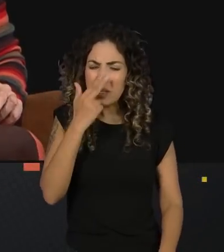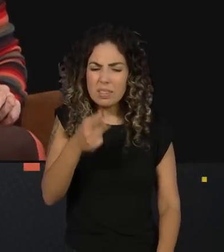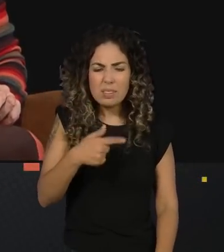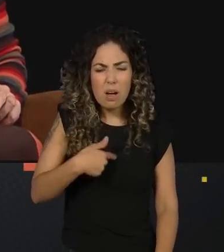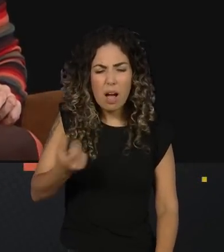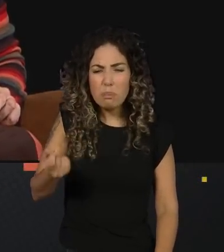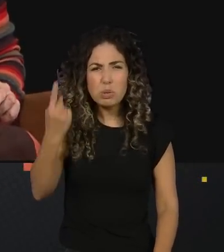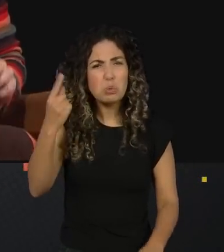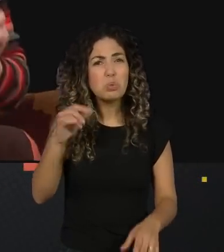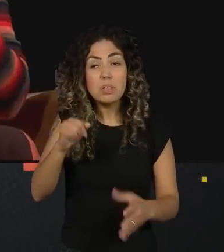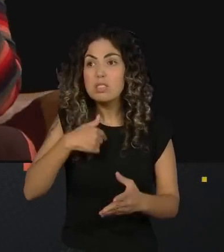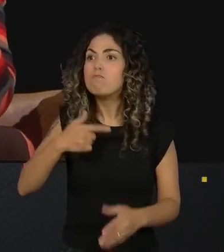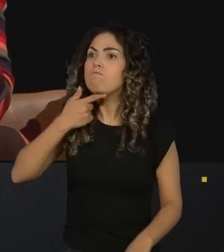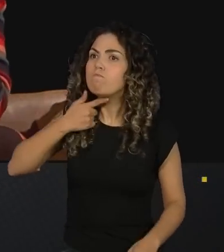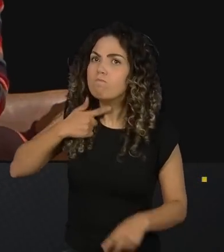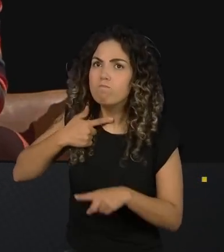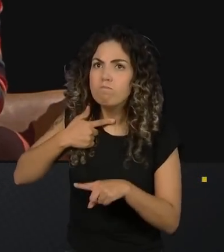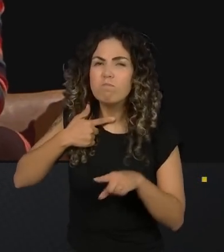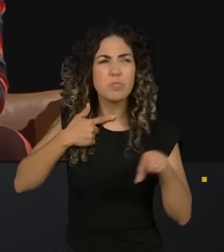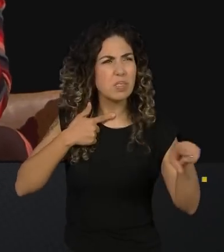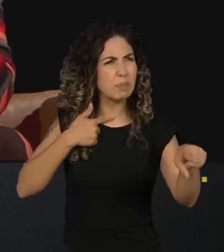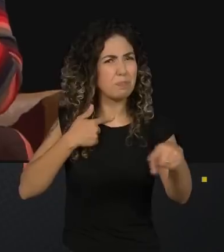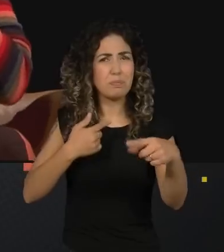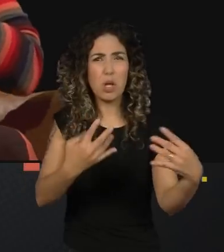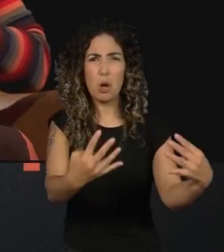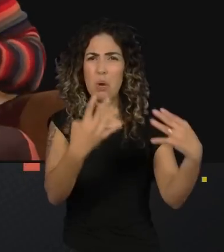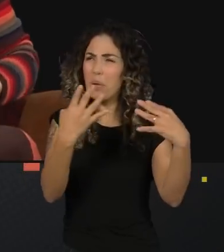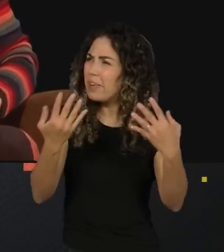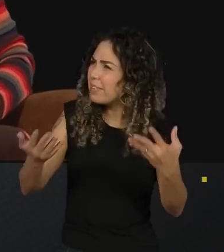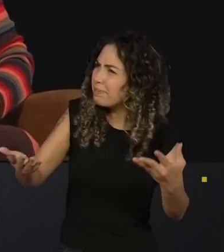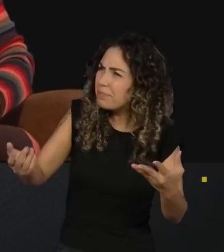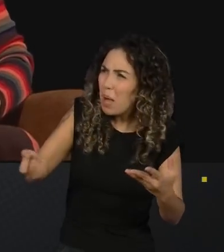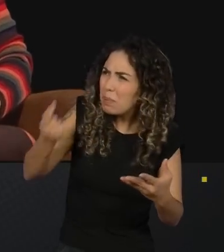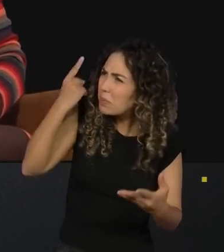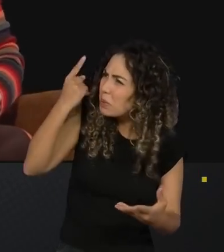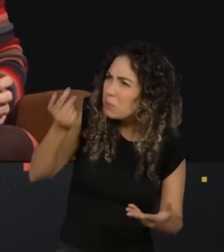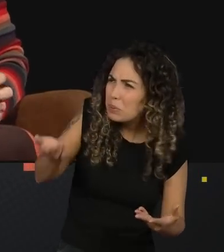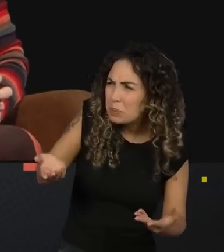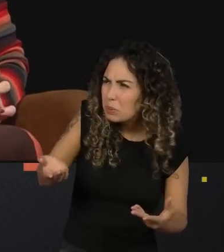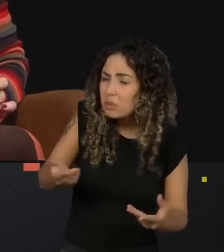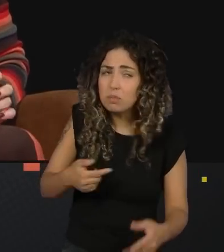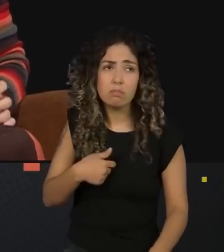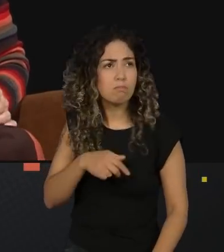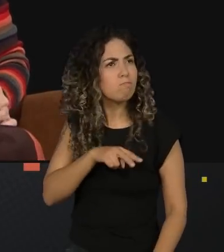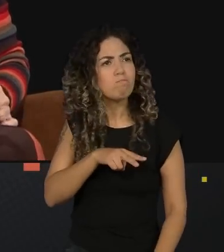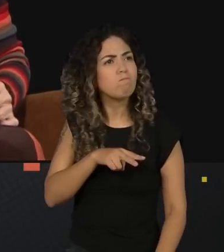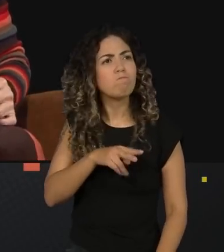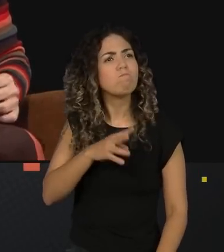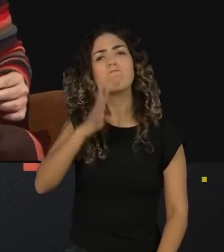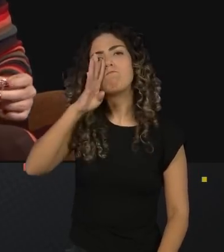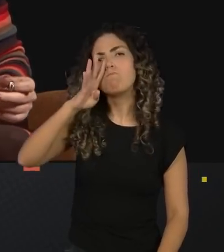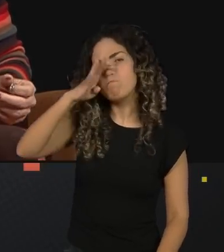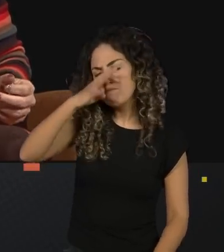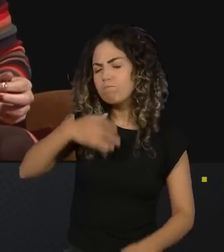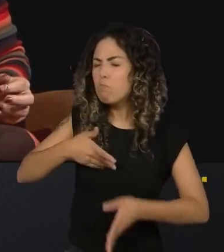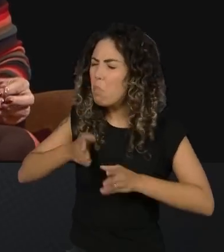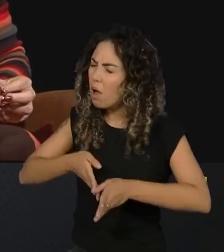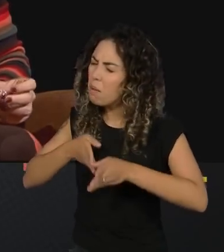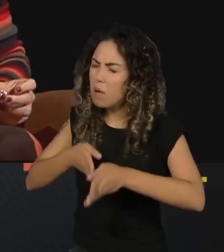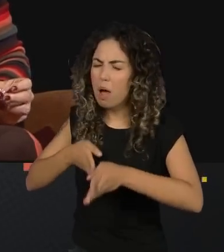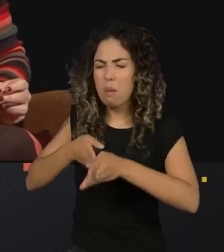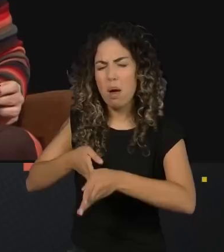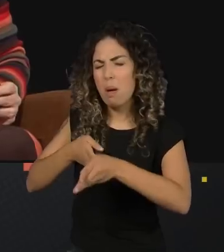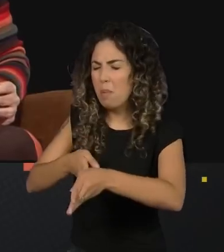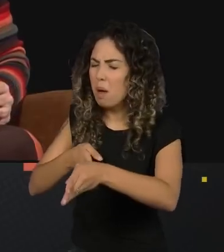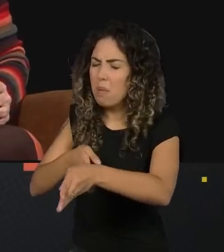para todas as demais pessoas à volta dela, que dizem isso para ela, mas ela vai. E mesmo que aquilo se resolva de uma